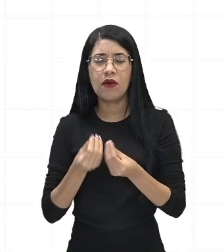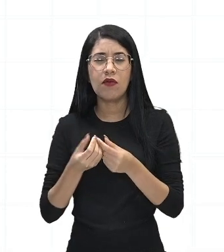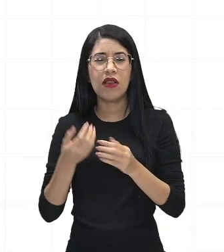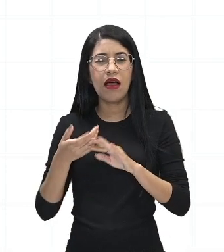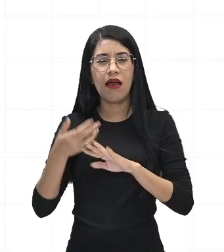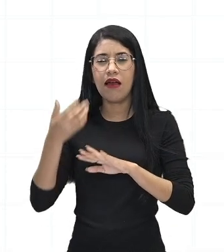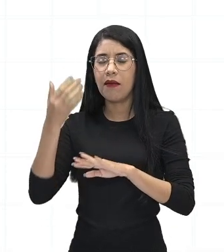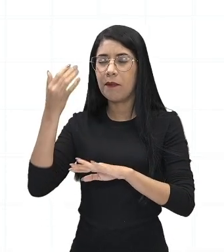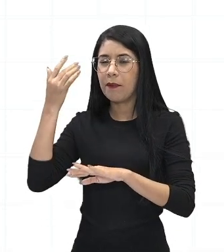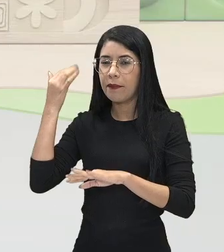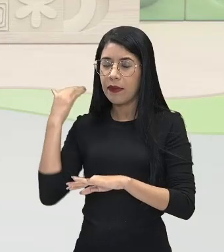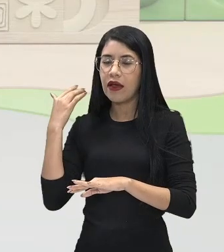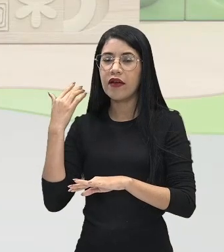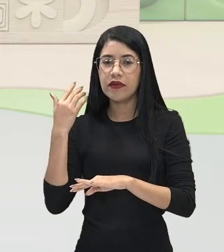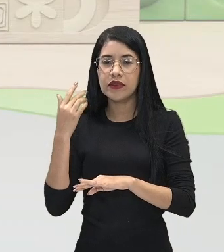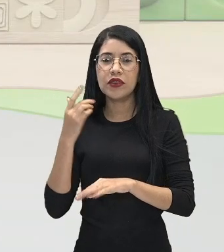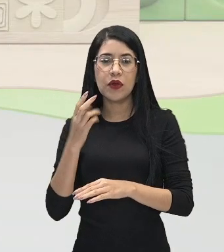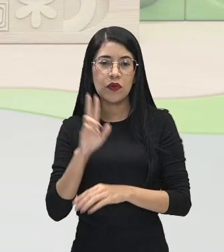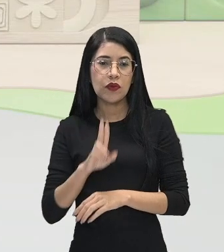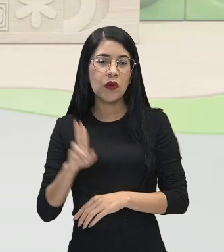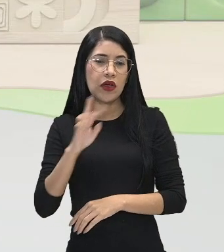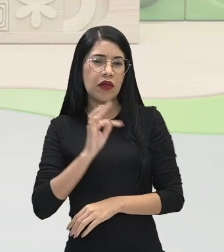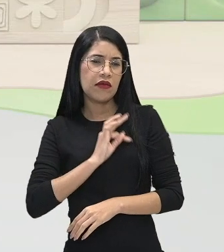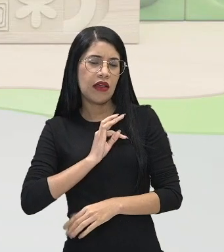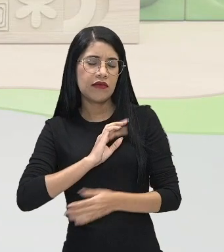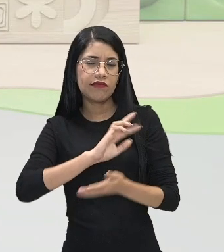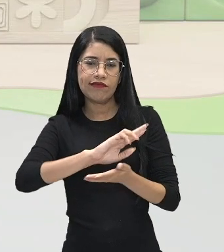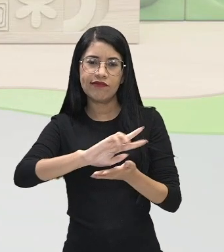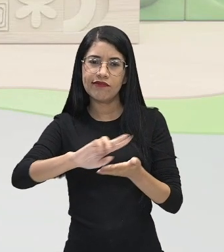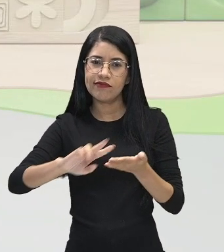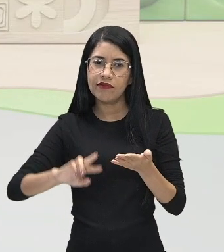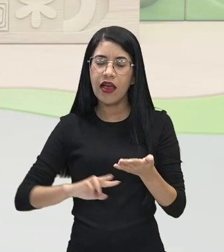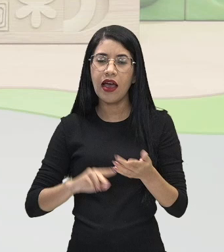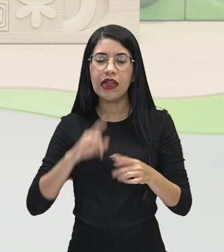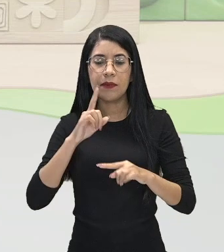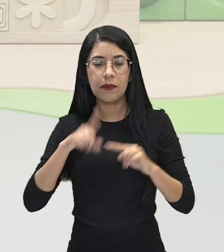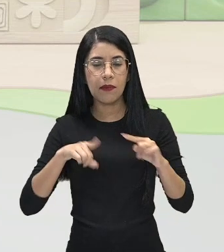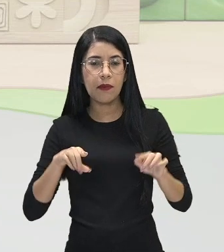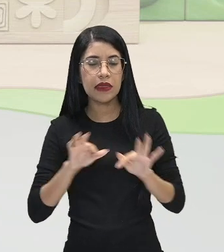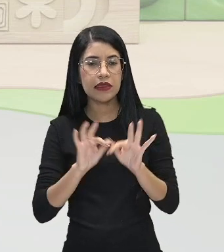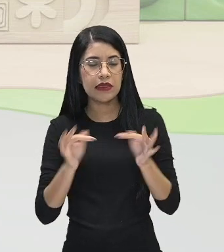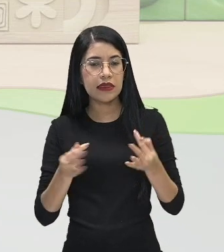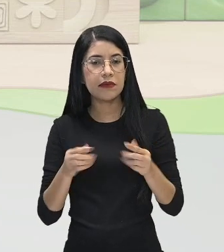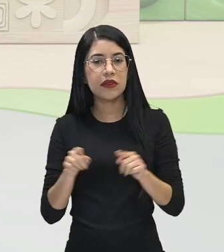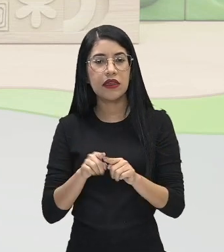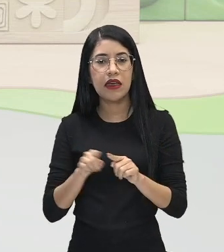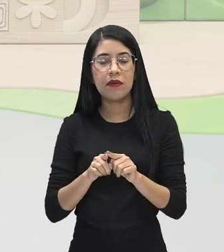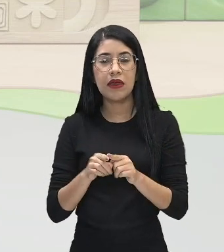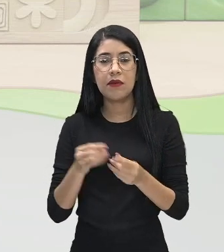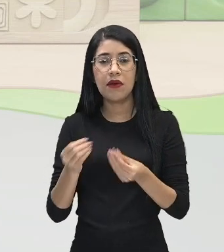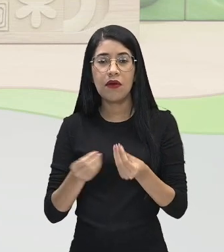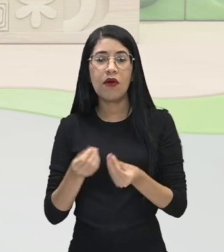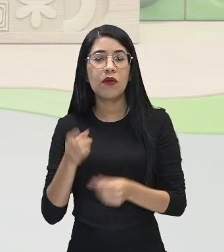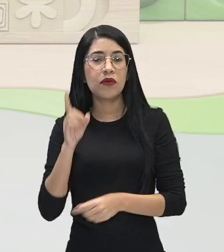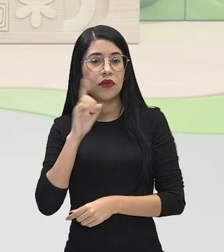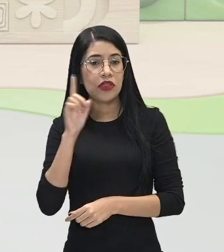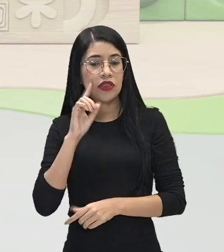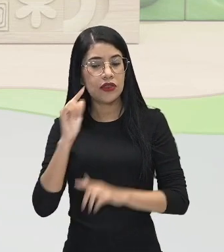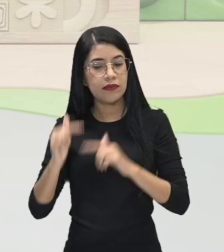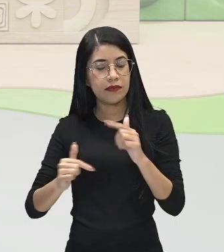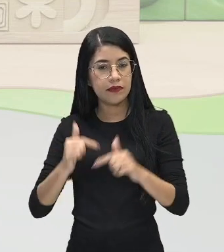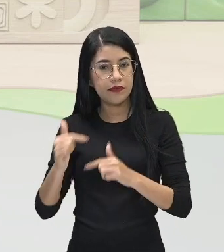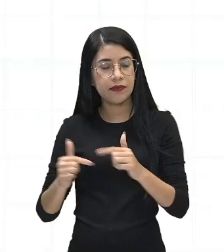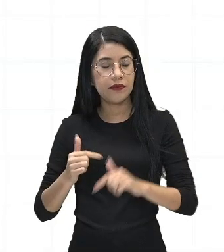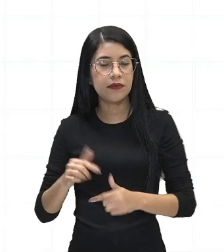vão usando essas técnicas, usando essas ferramentas mais simples para fazer trabalhos do cotidiano. A